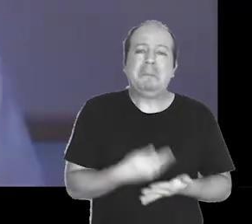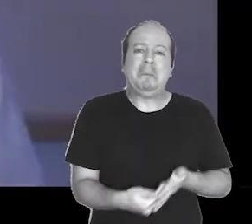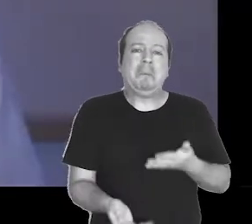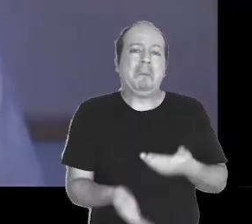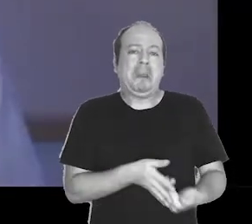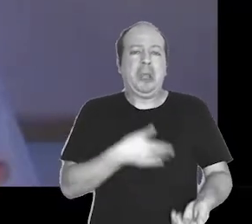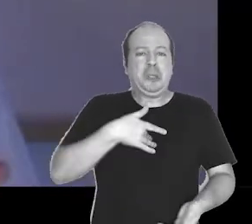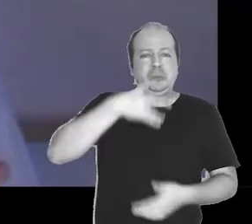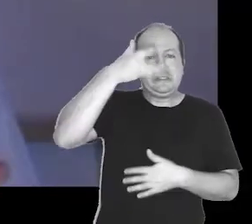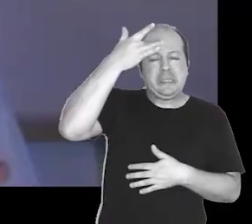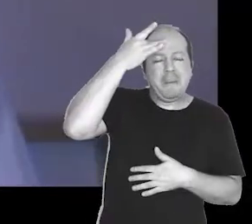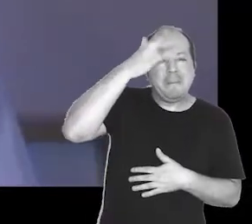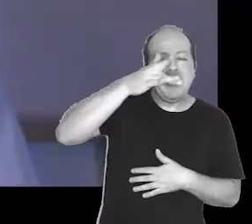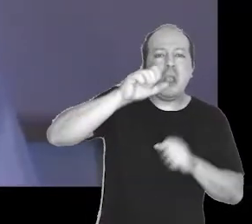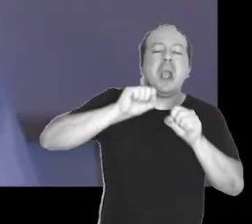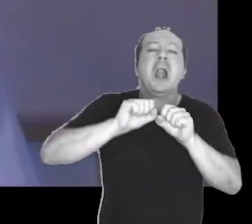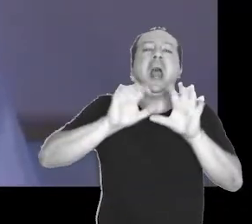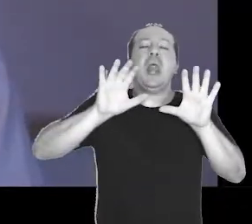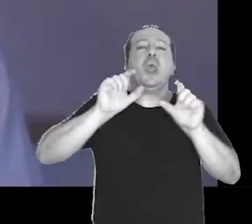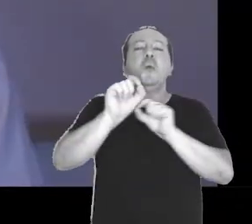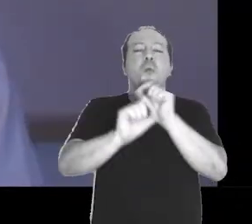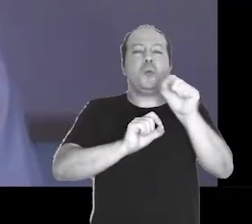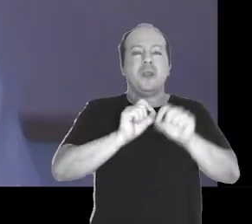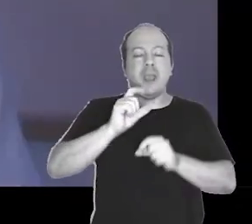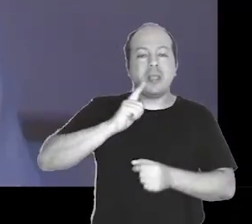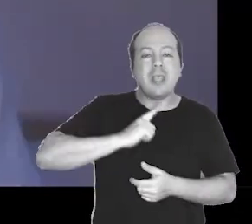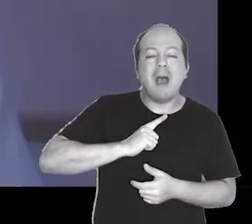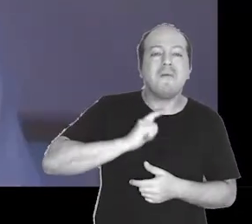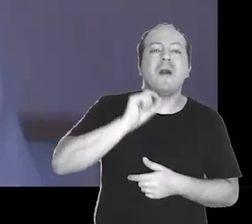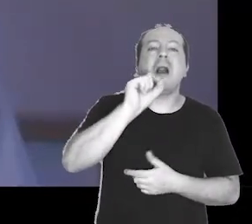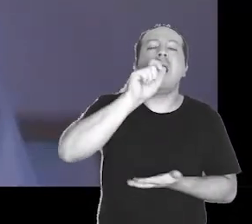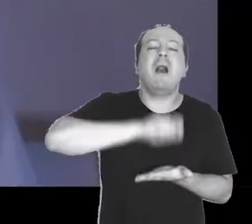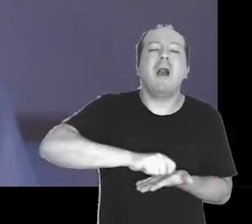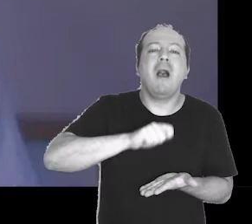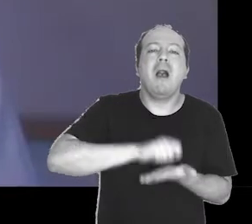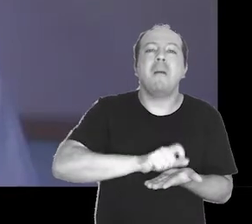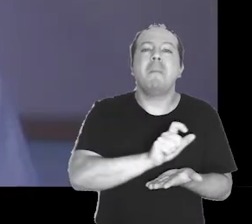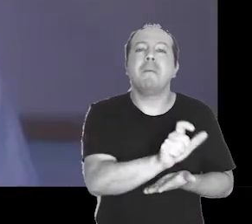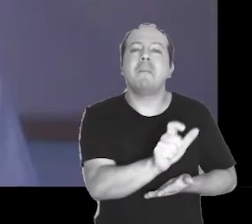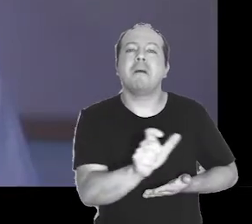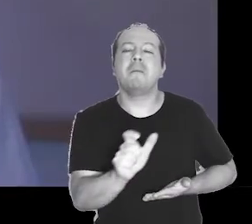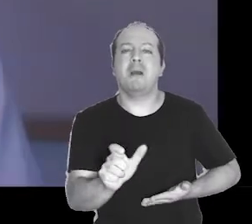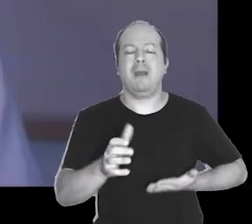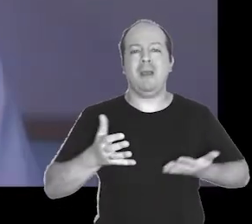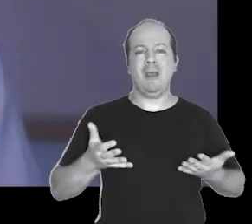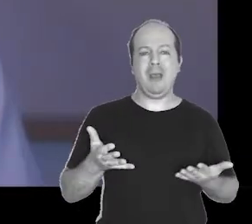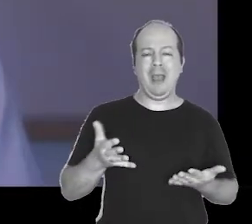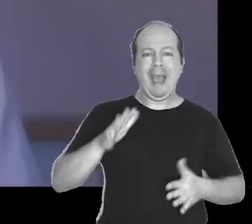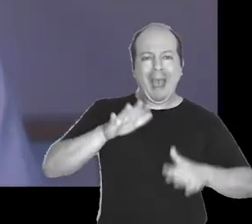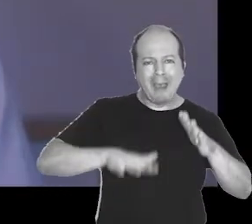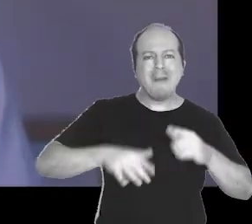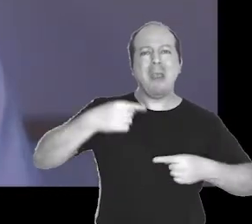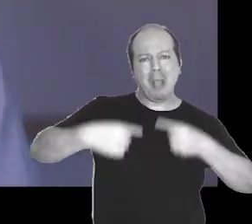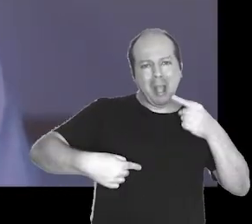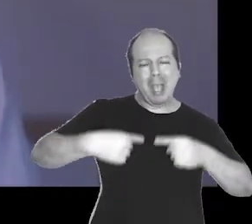com clareza total tudo o que estava em jogo. Muito se discutirá